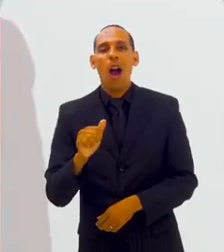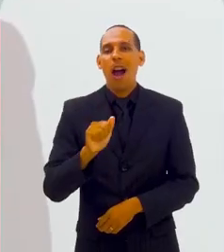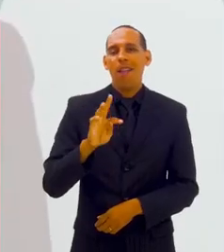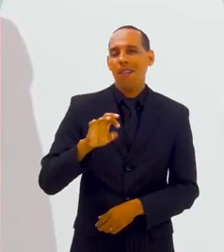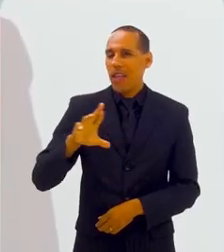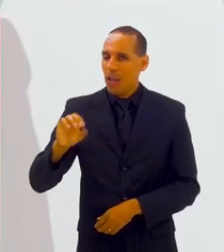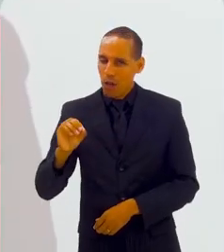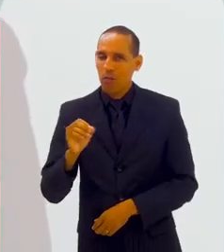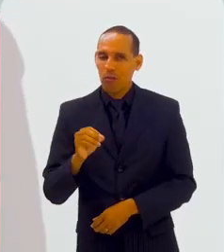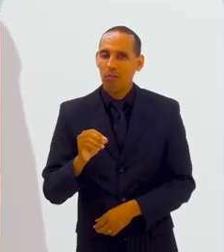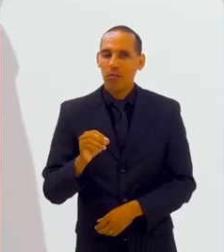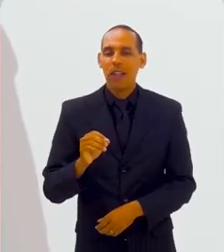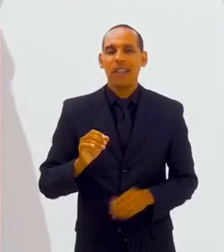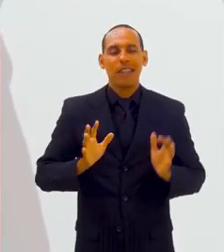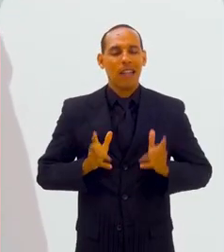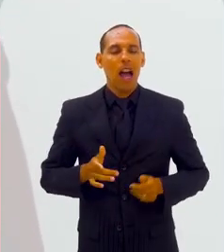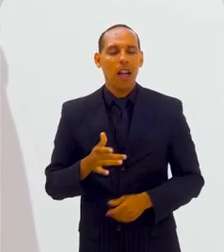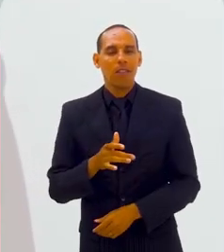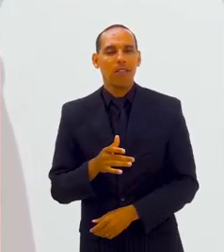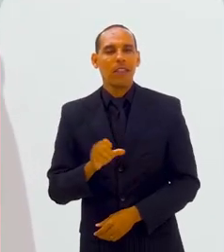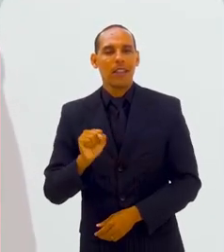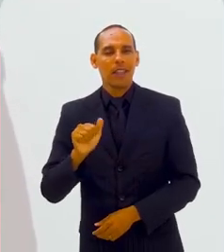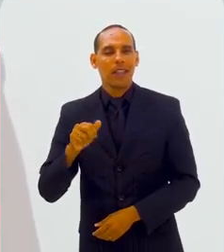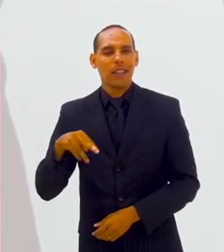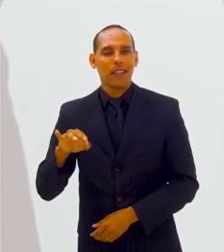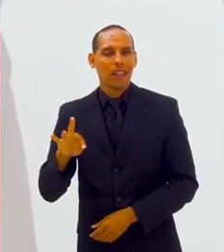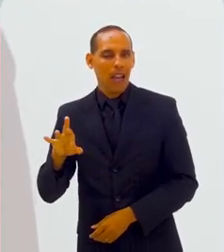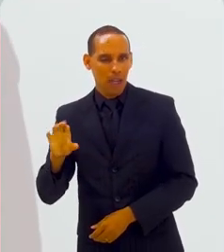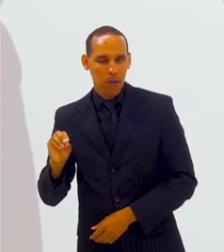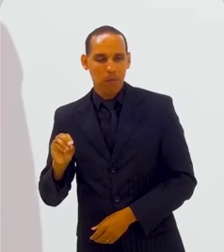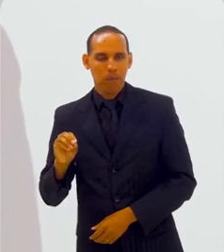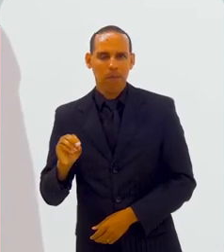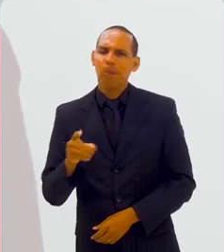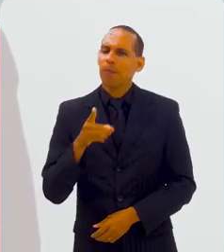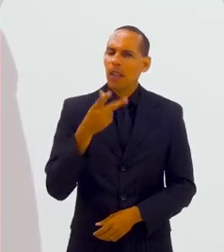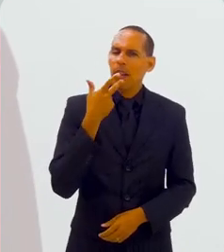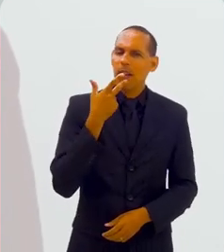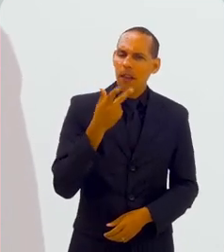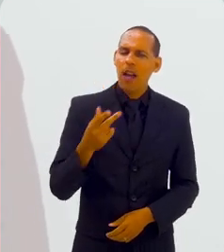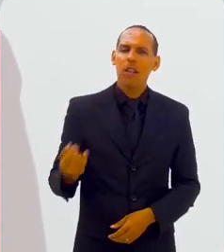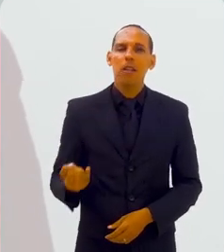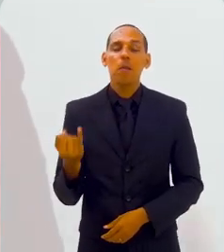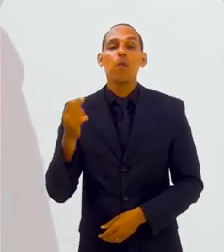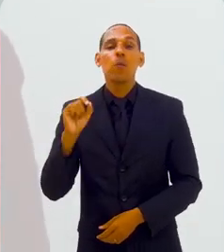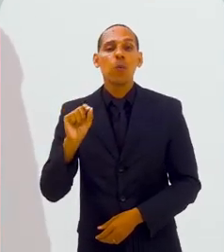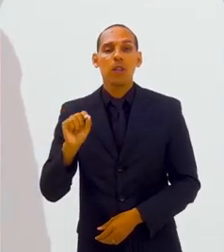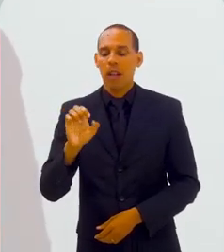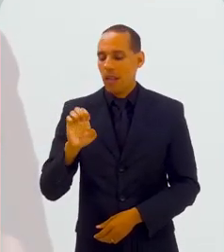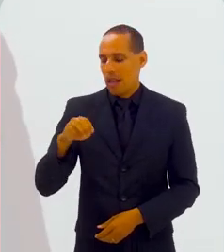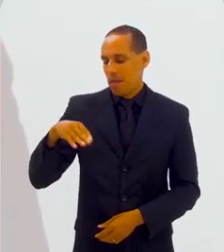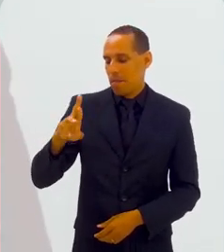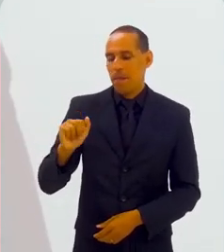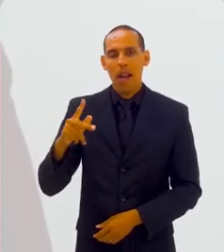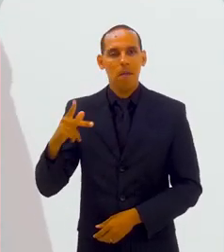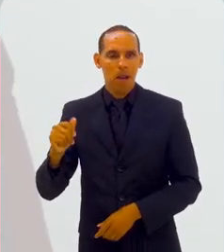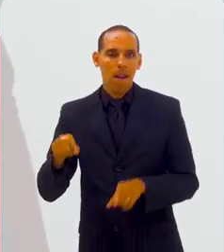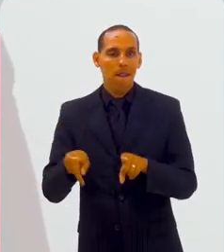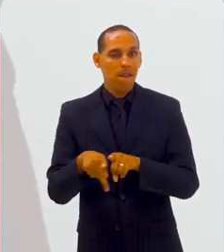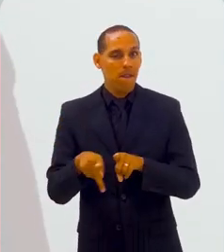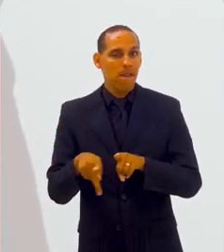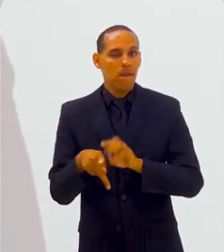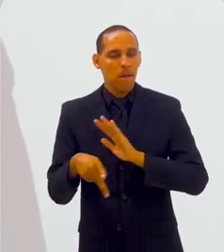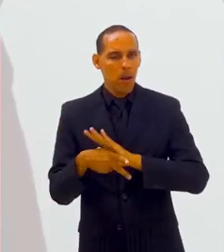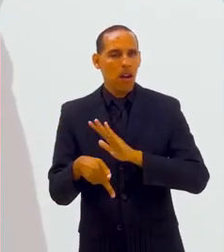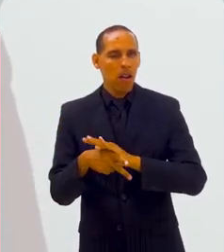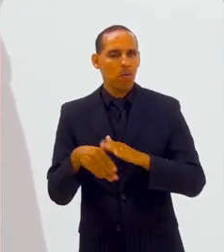A senhora já citou um tema importantíssimo, que é o conhecimento sobre o solo. A Embrapa está fazendo esse levantamento em nível nacional e também no